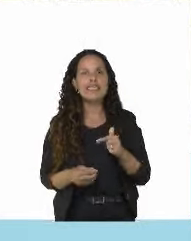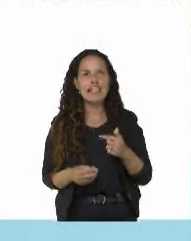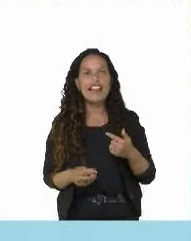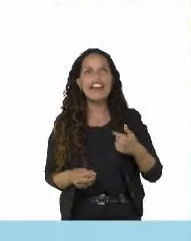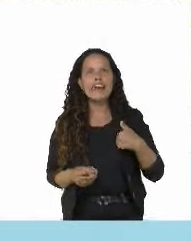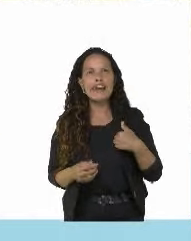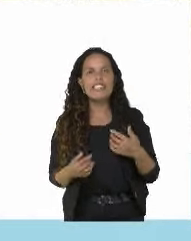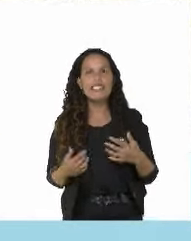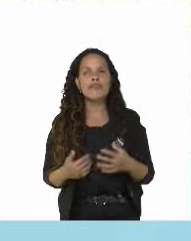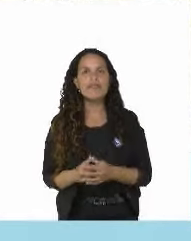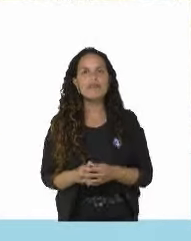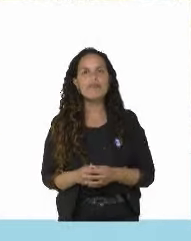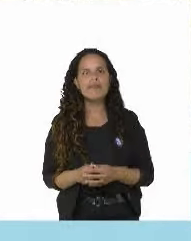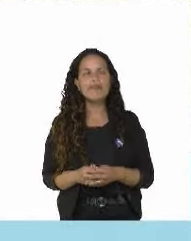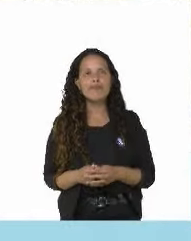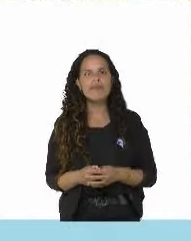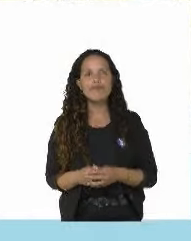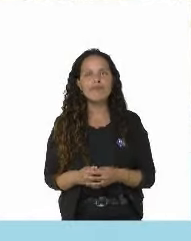para as imagens.